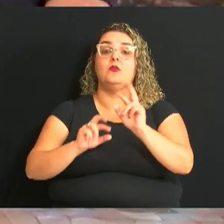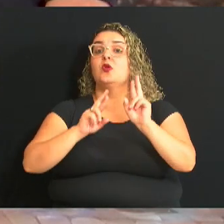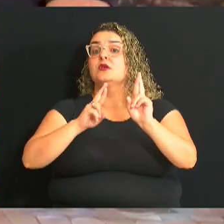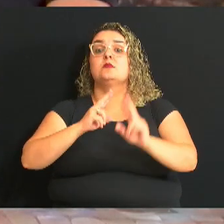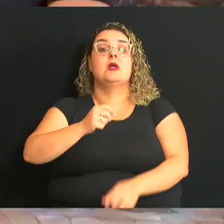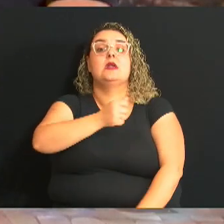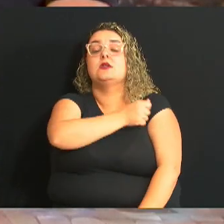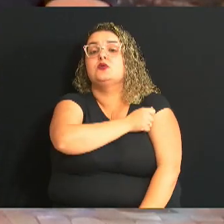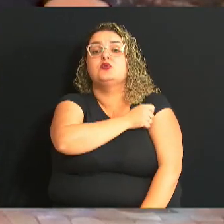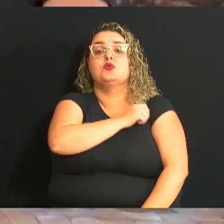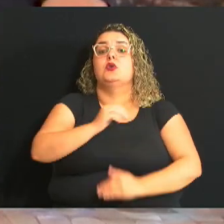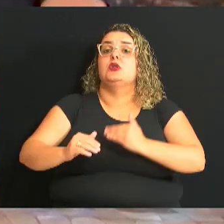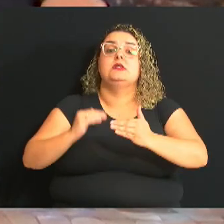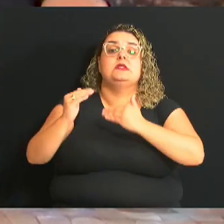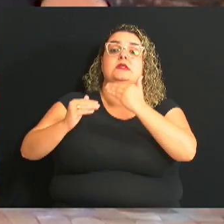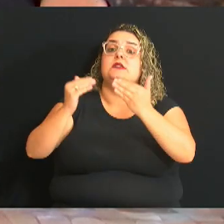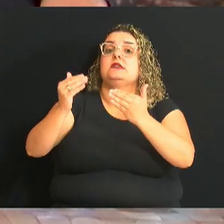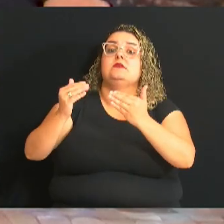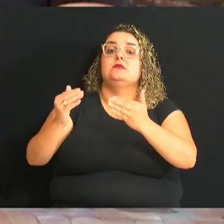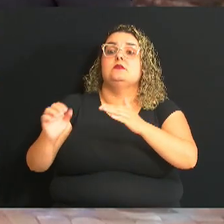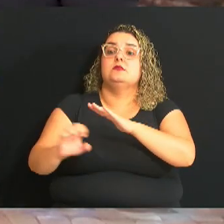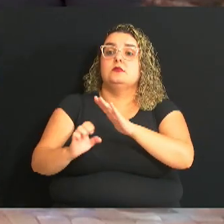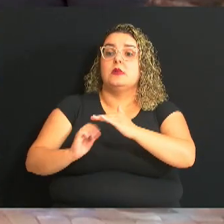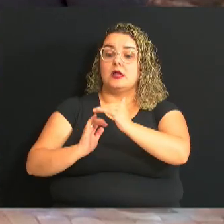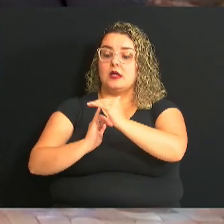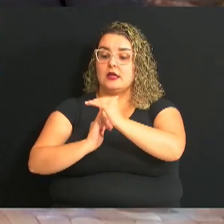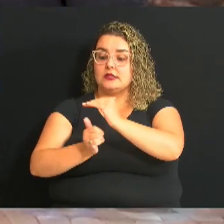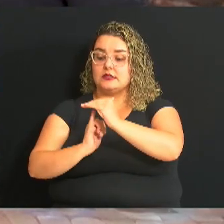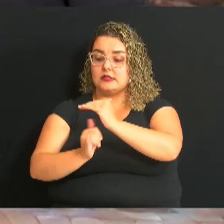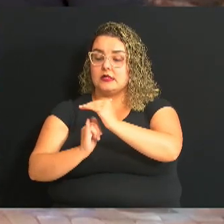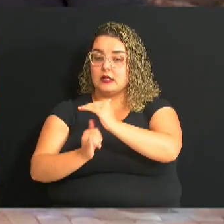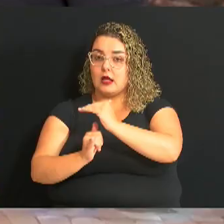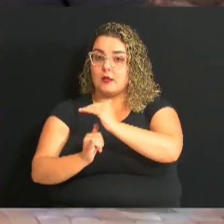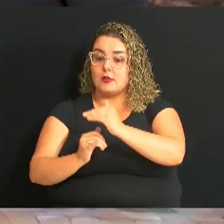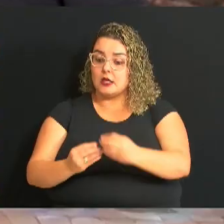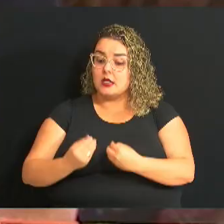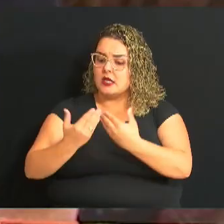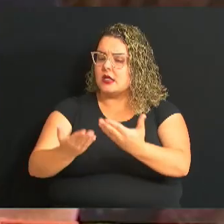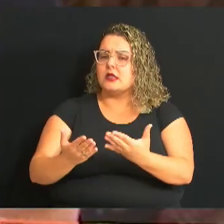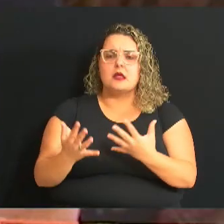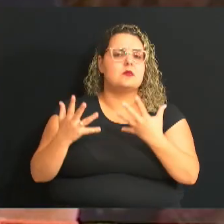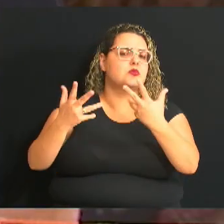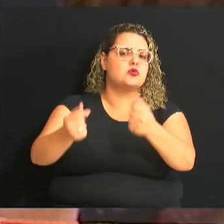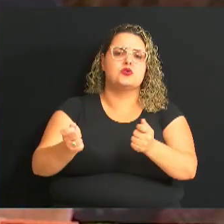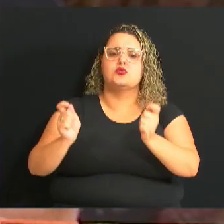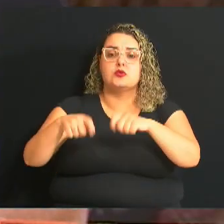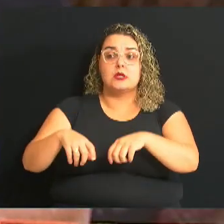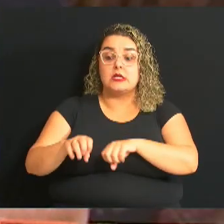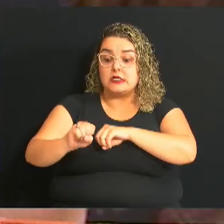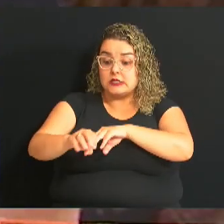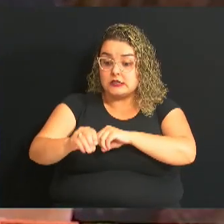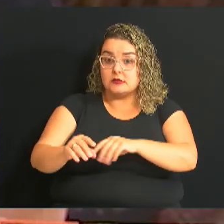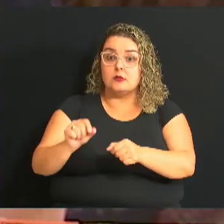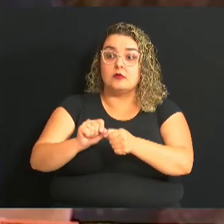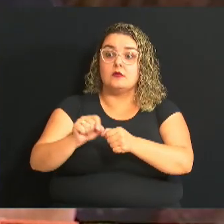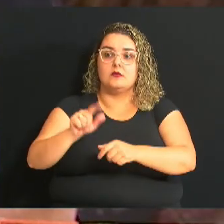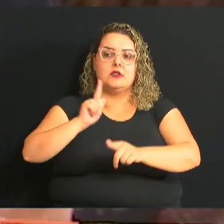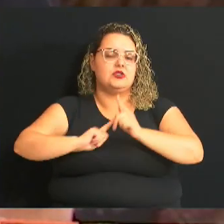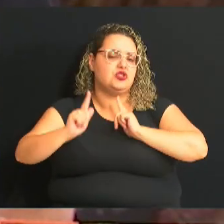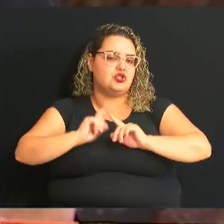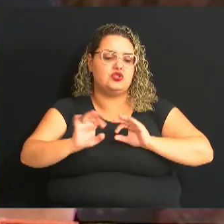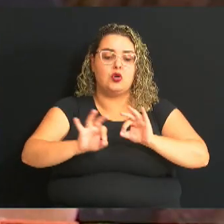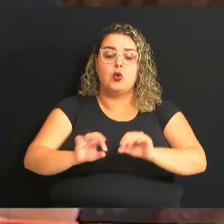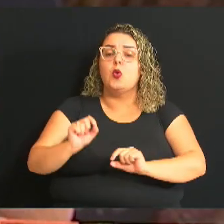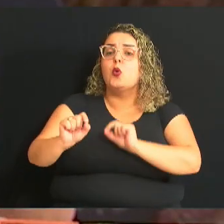eles desenvolvam uma empresa, uma startup, onde nós damos todas as condições para os alunos. Nós ensinamos eles a fazer gestão de projeto, o que é um fluxo